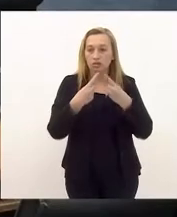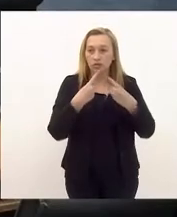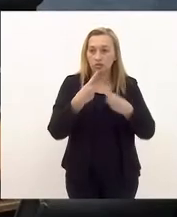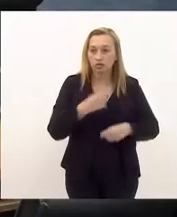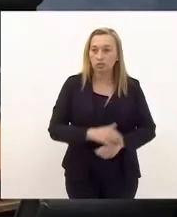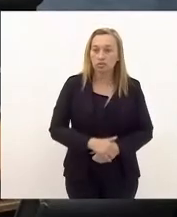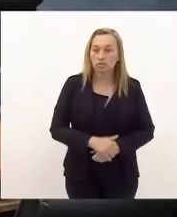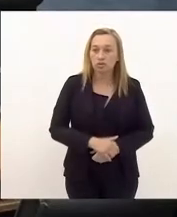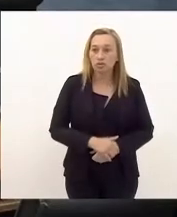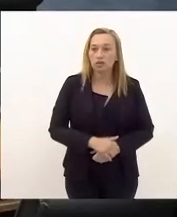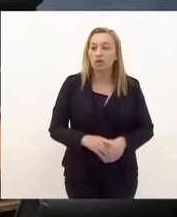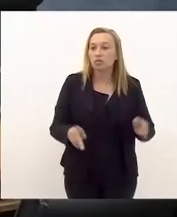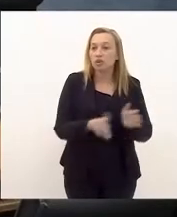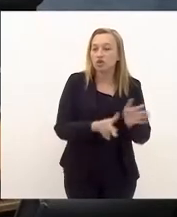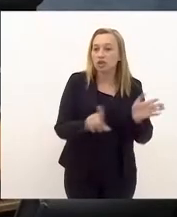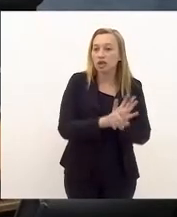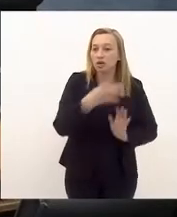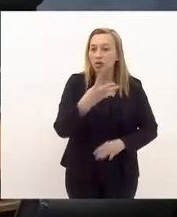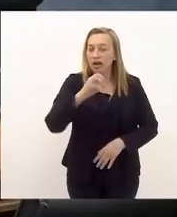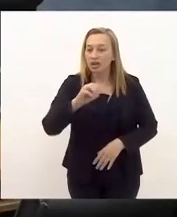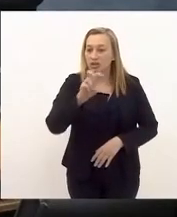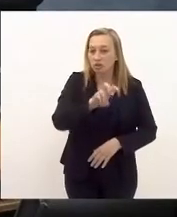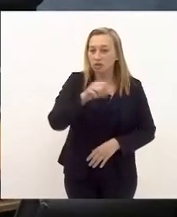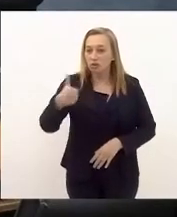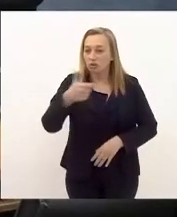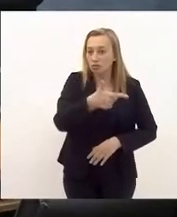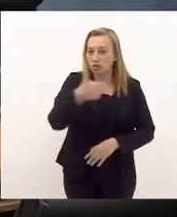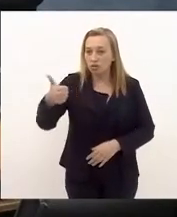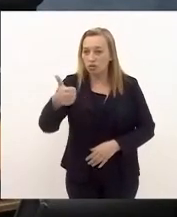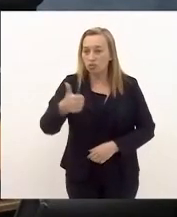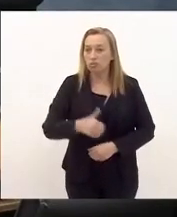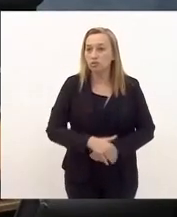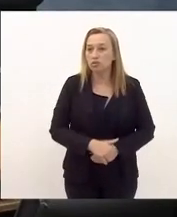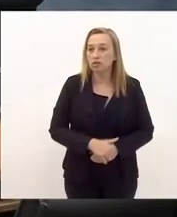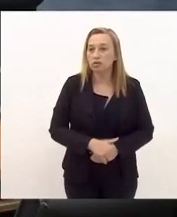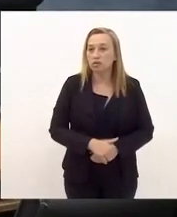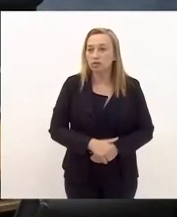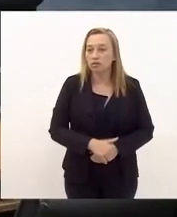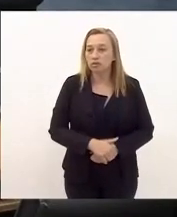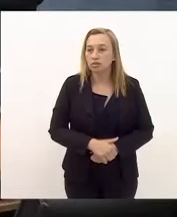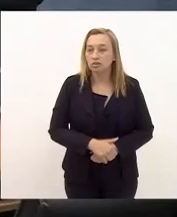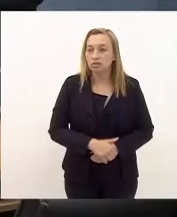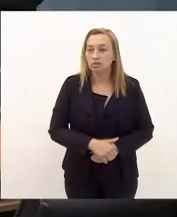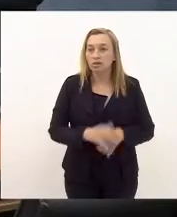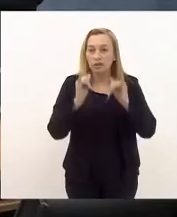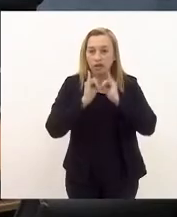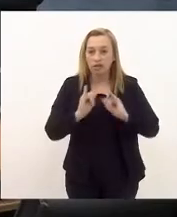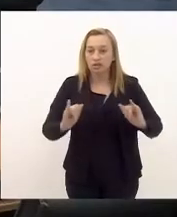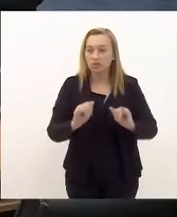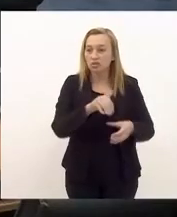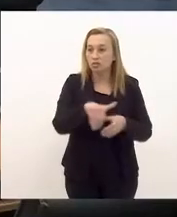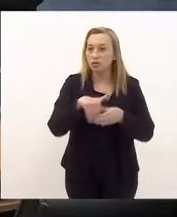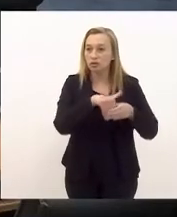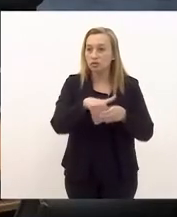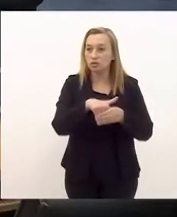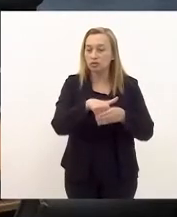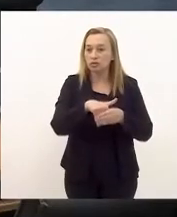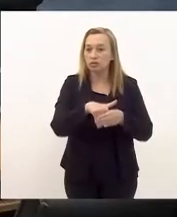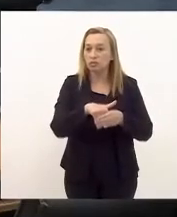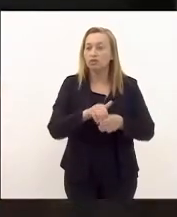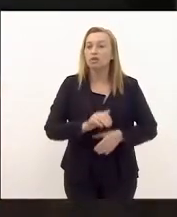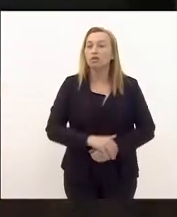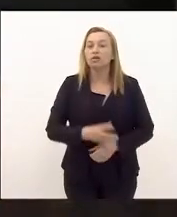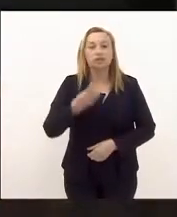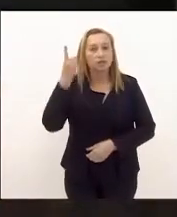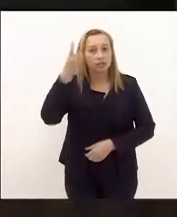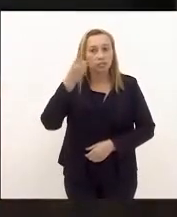Primeira discussão, projeto de lei 4051 de 2021. Presidente, declaração. Não. Declaração de voto,